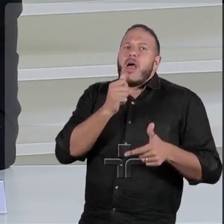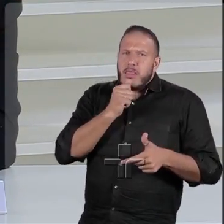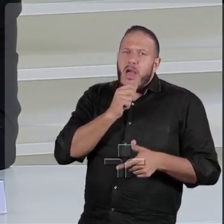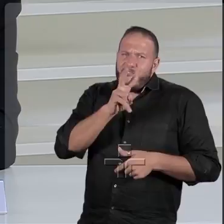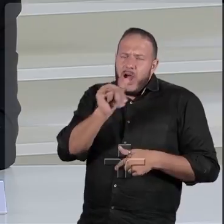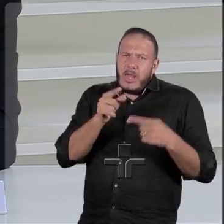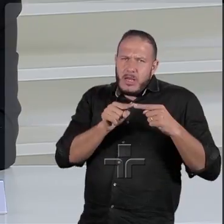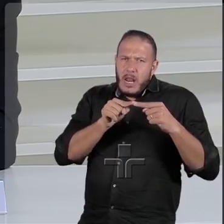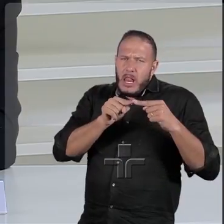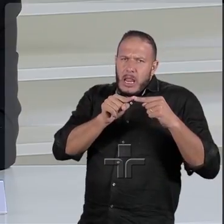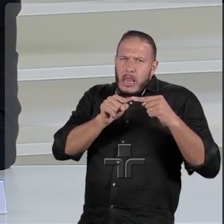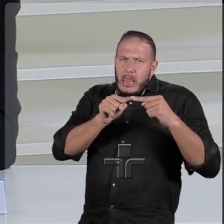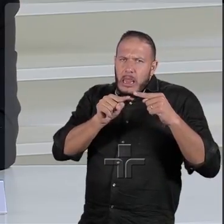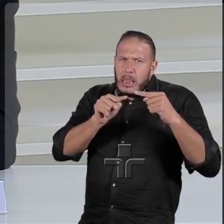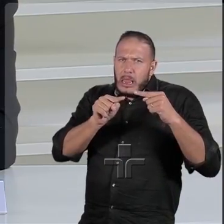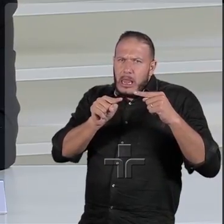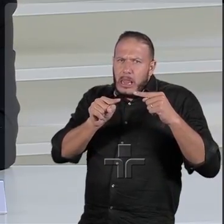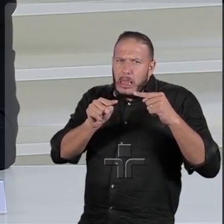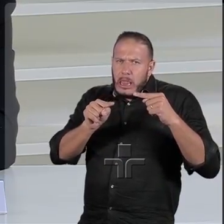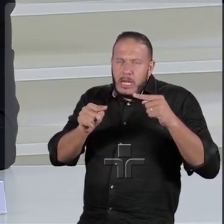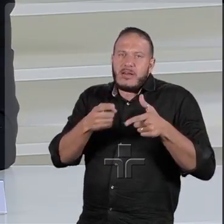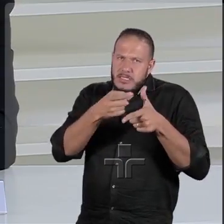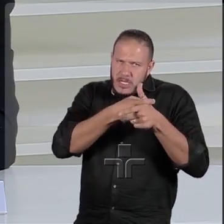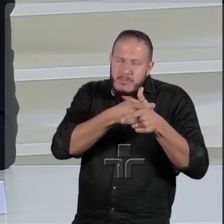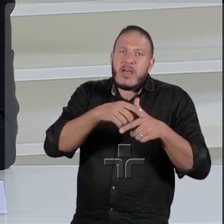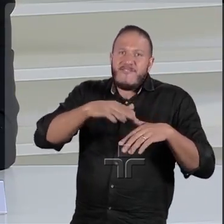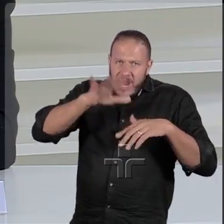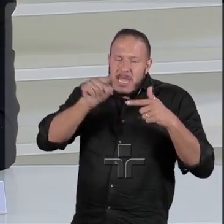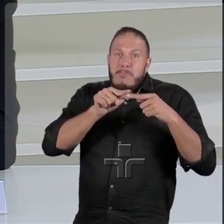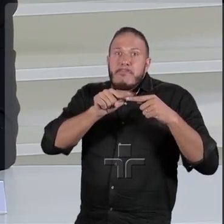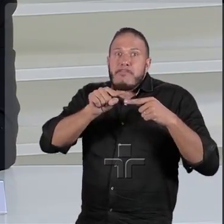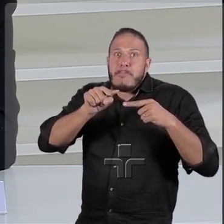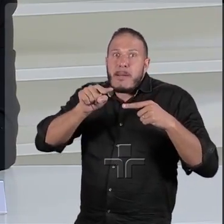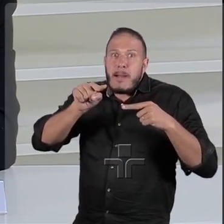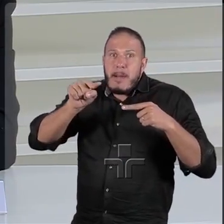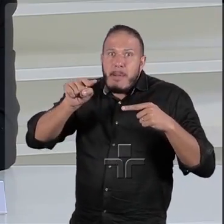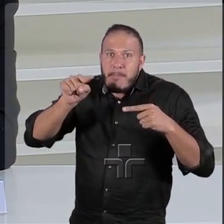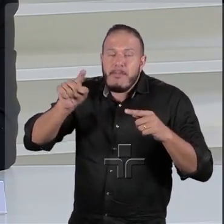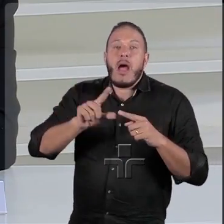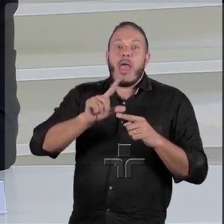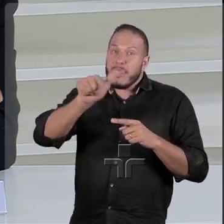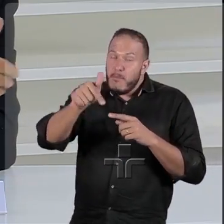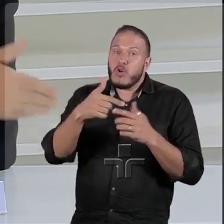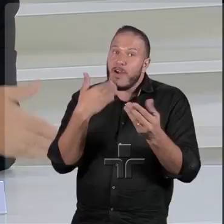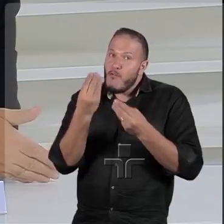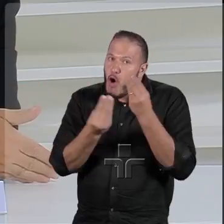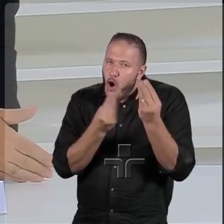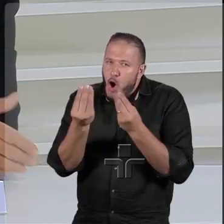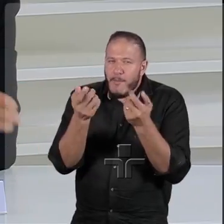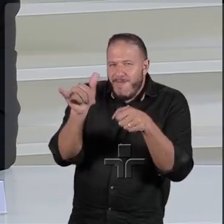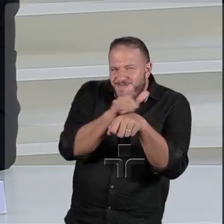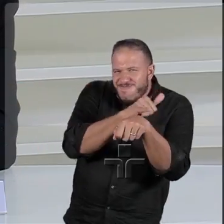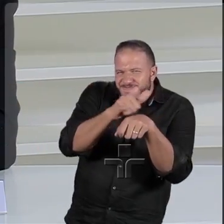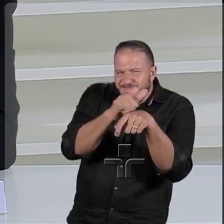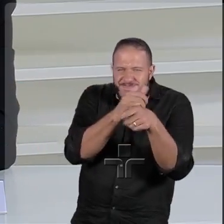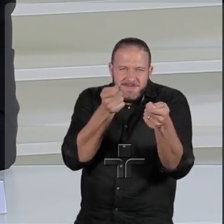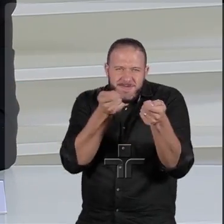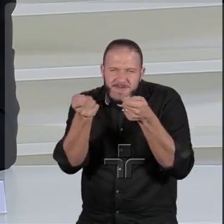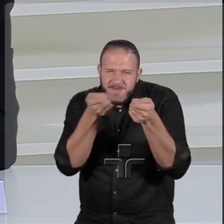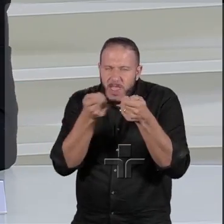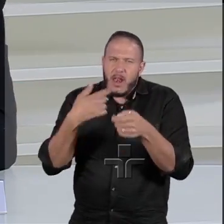a ritmos menores, ele vai crescer e se implementadas as mudanças, seja na modalidade que eu